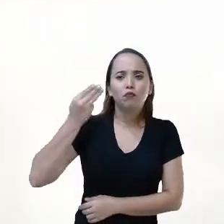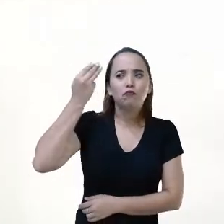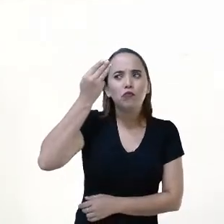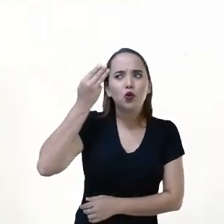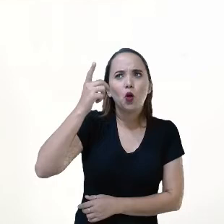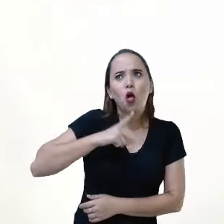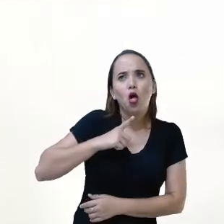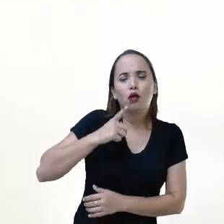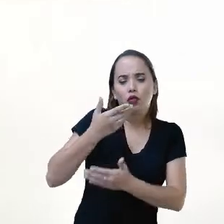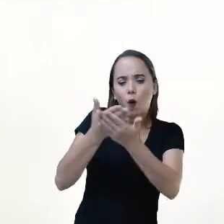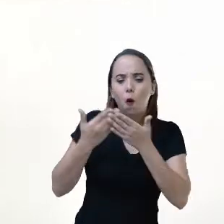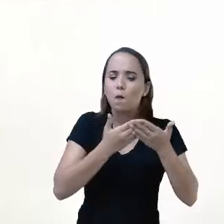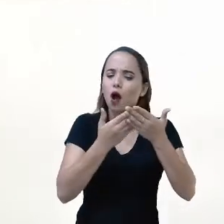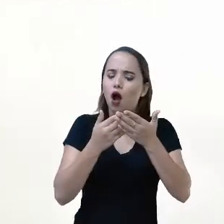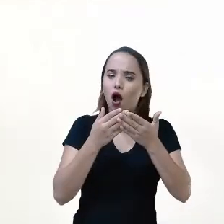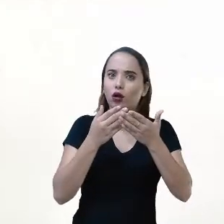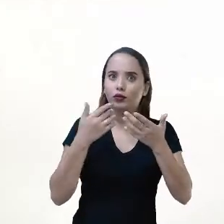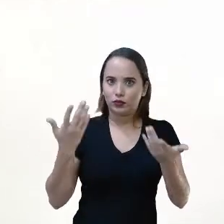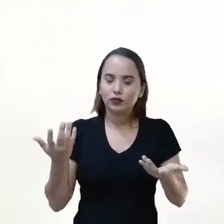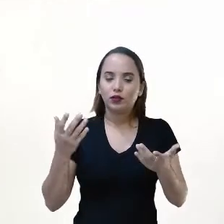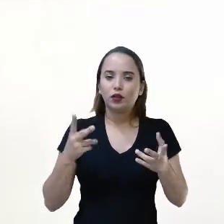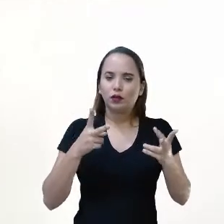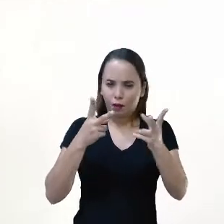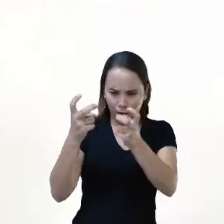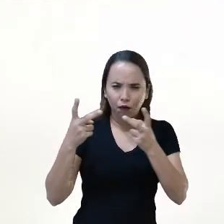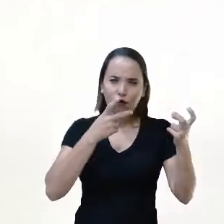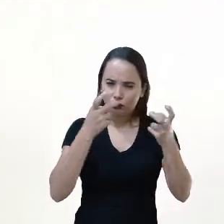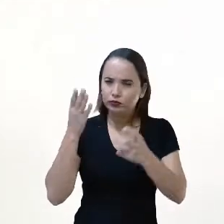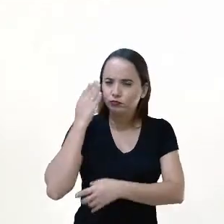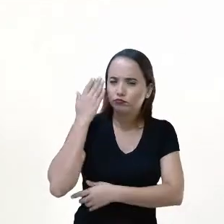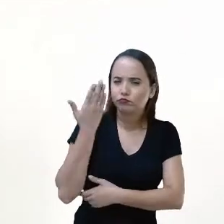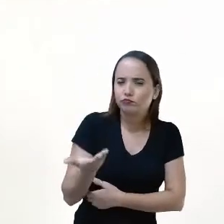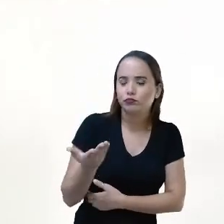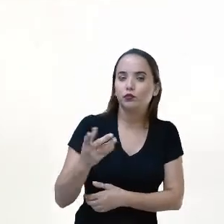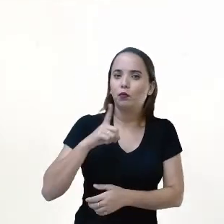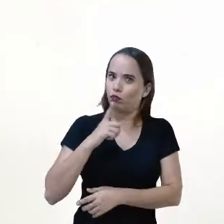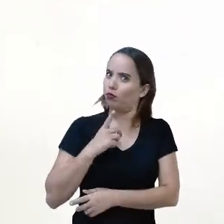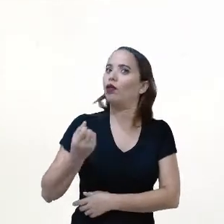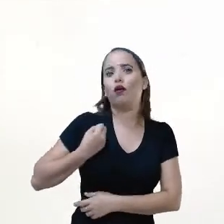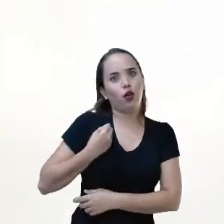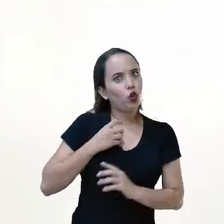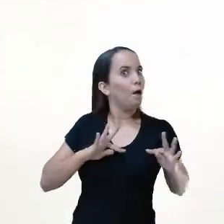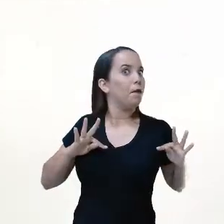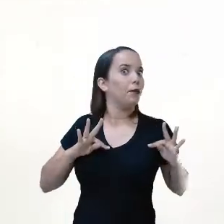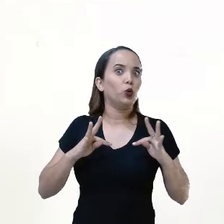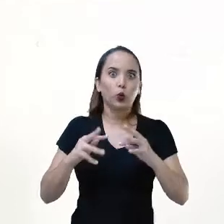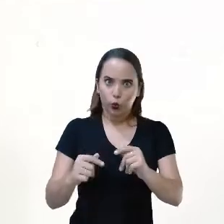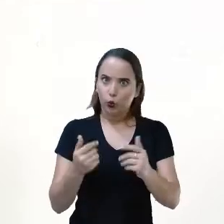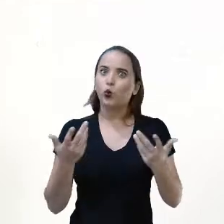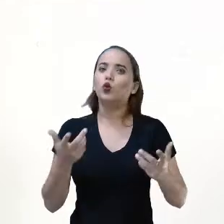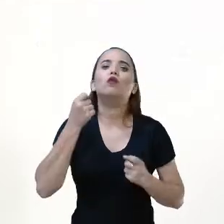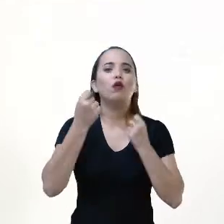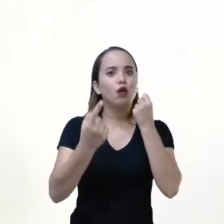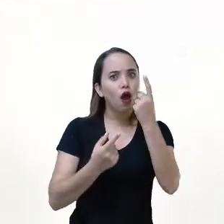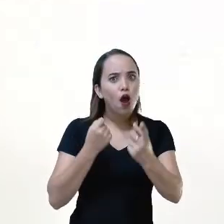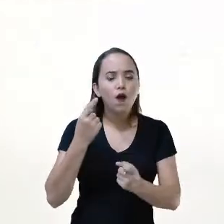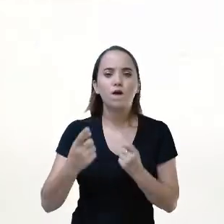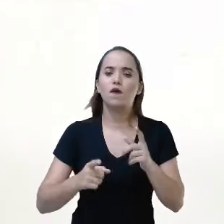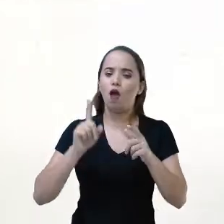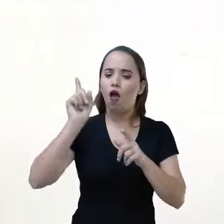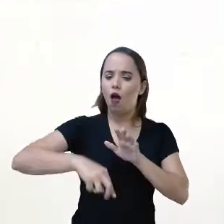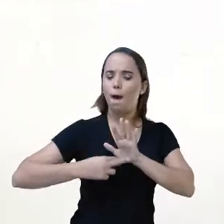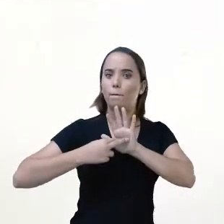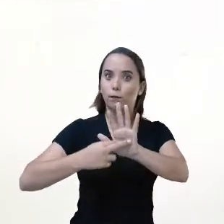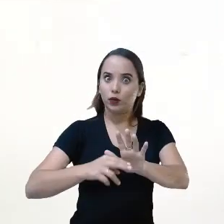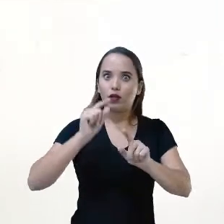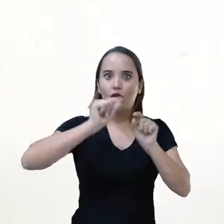quantos minutos? Então, percebam, os números estão aqui, presentes. E esses números muitas vezes são representados aí em gráficos. É